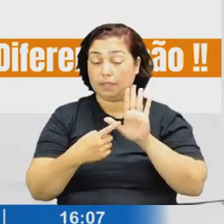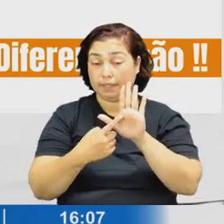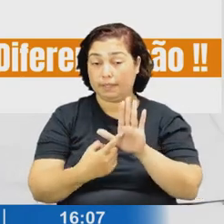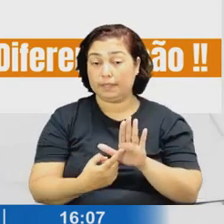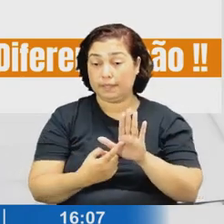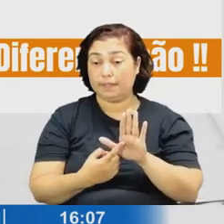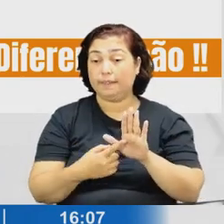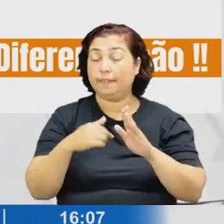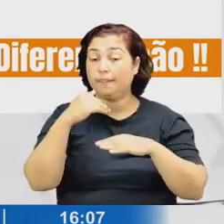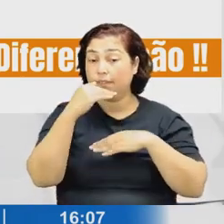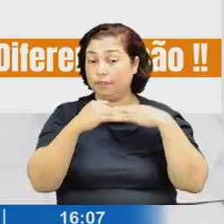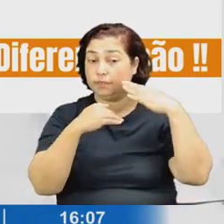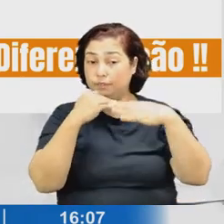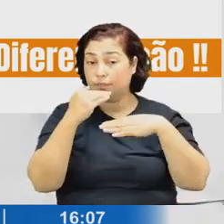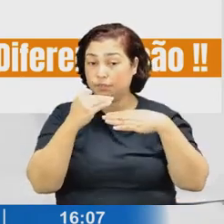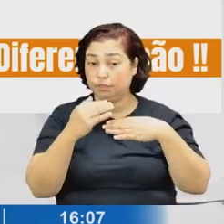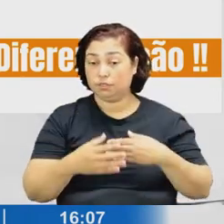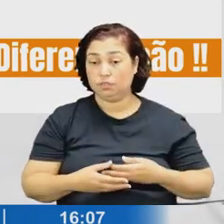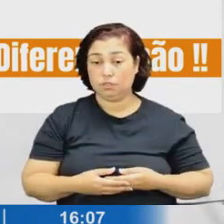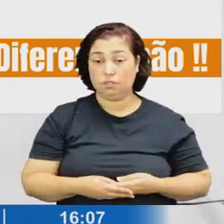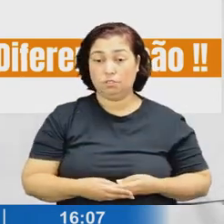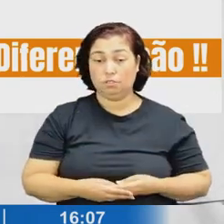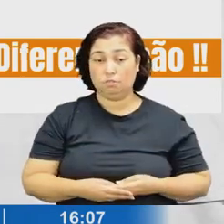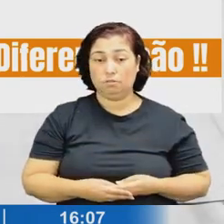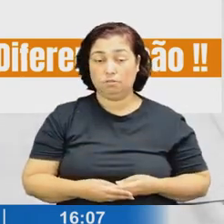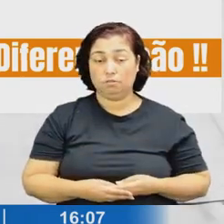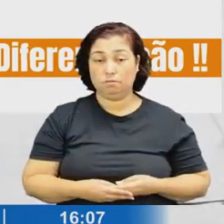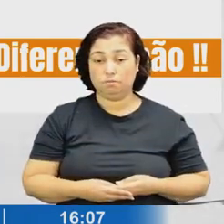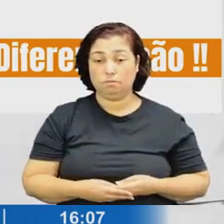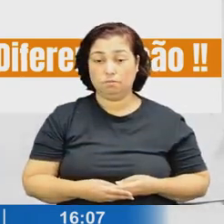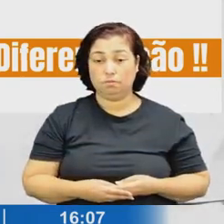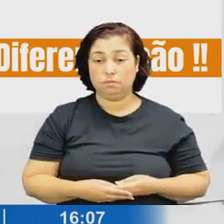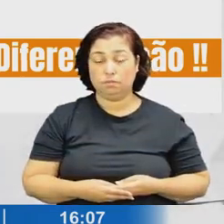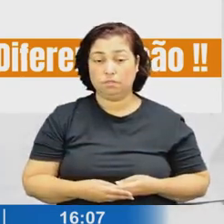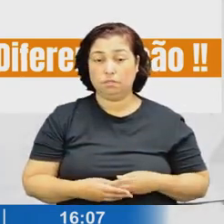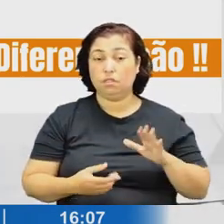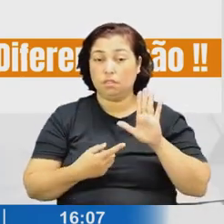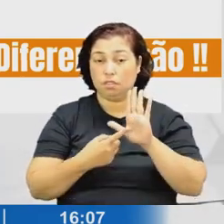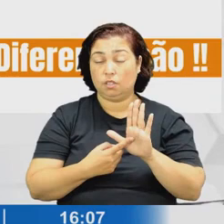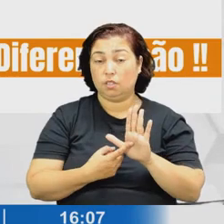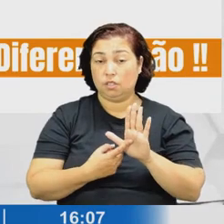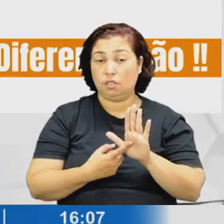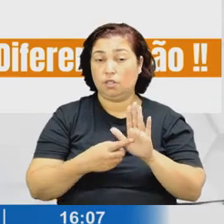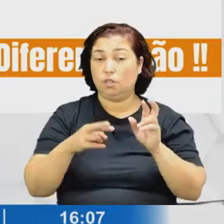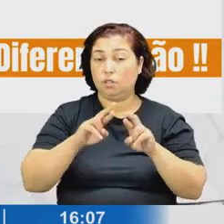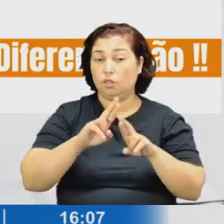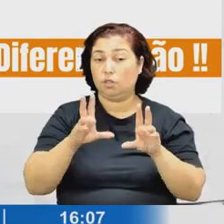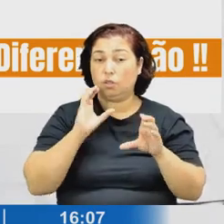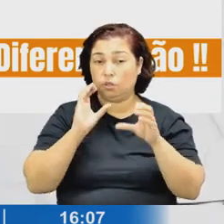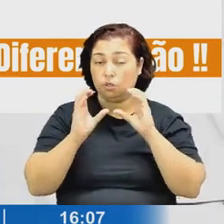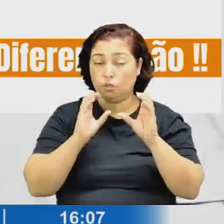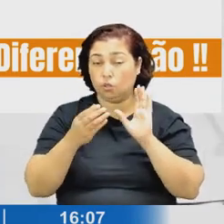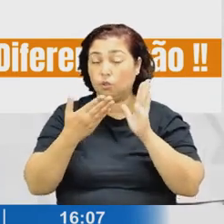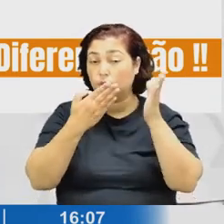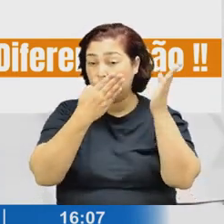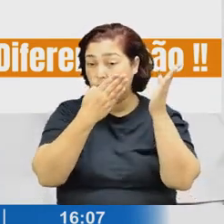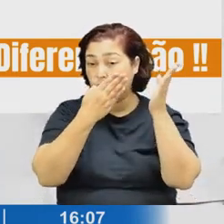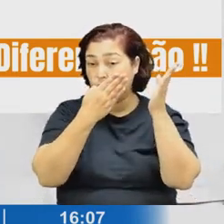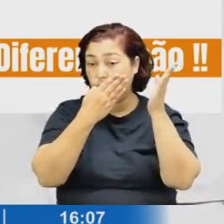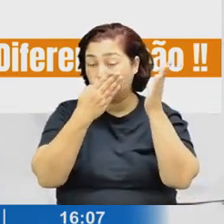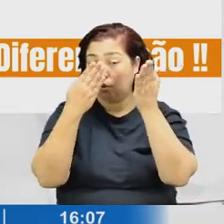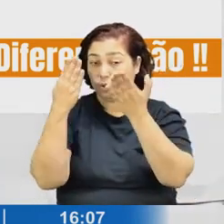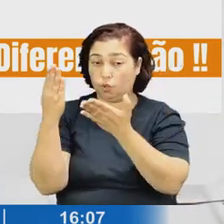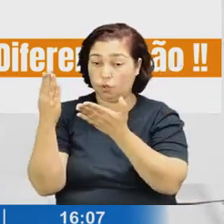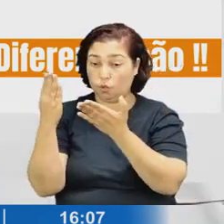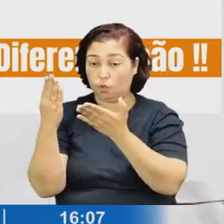constituem a reputação tá esse aqui é o jogo da diferenciação então tem uma coisa em comunicação chamada Good Wheels né que